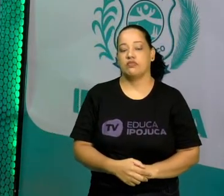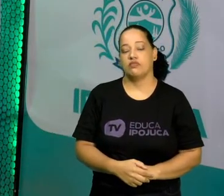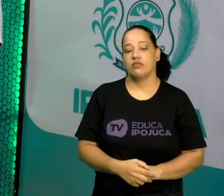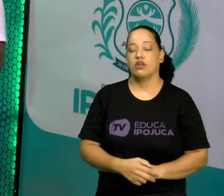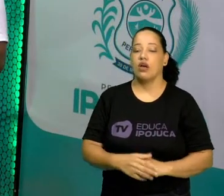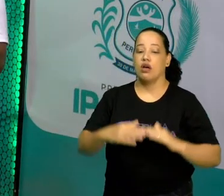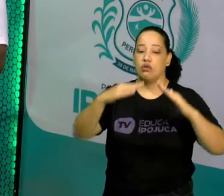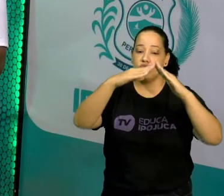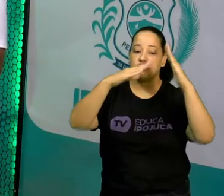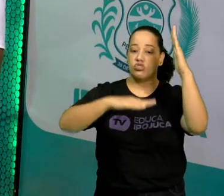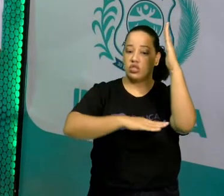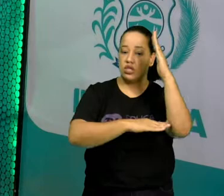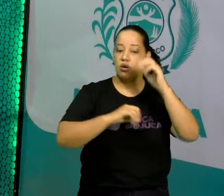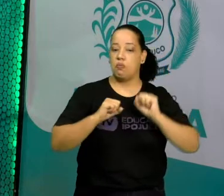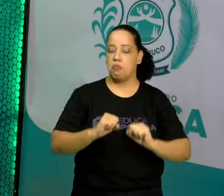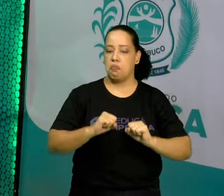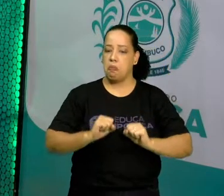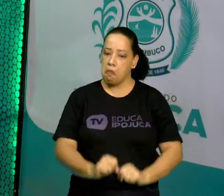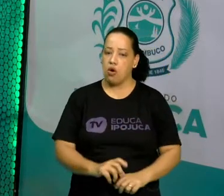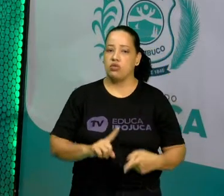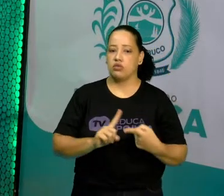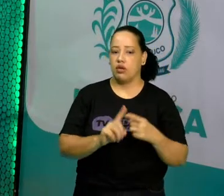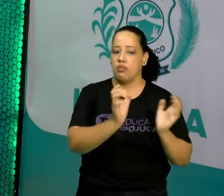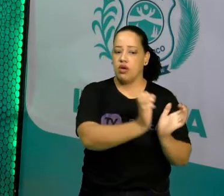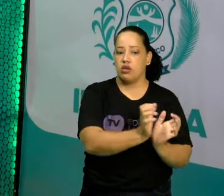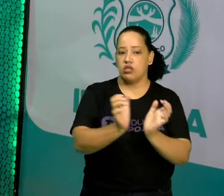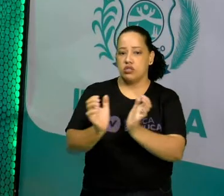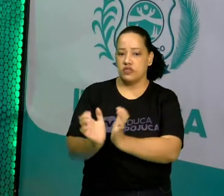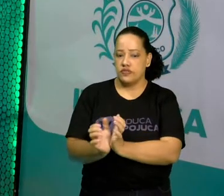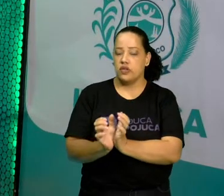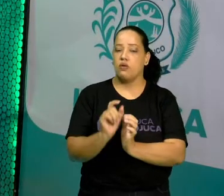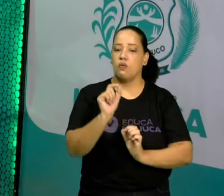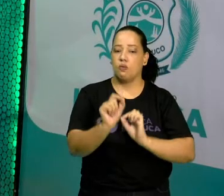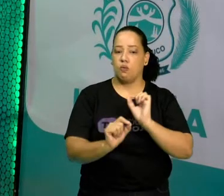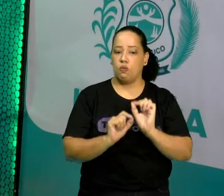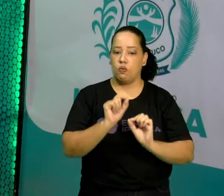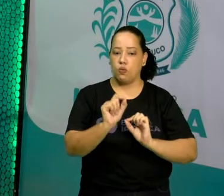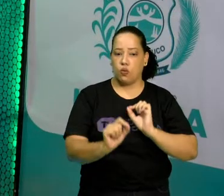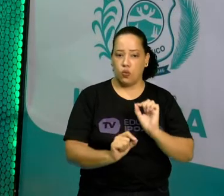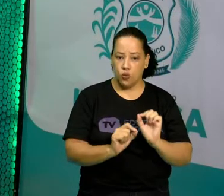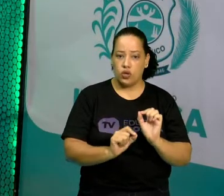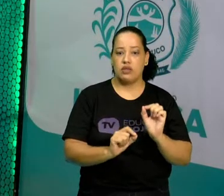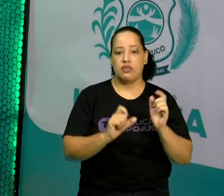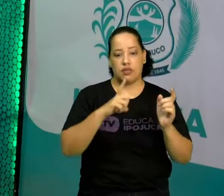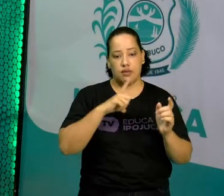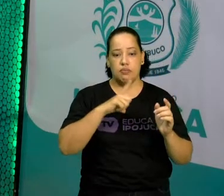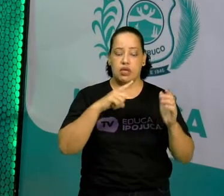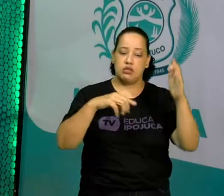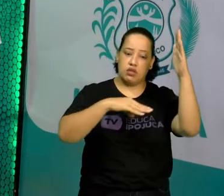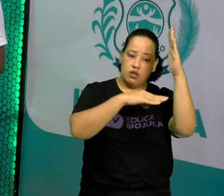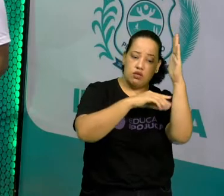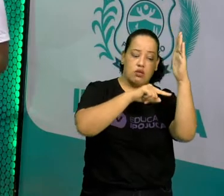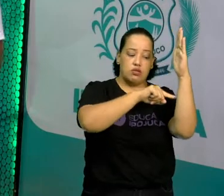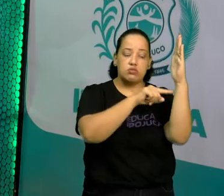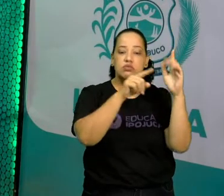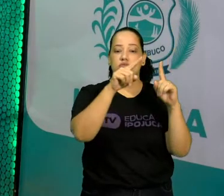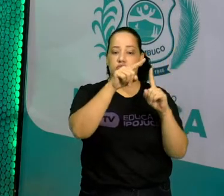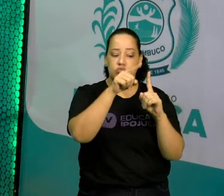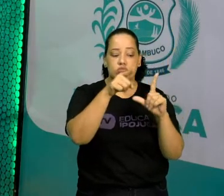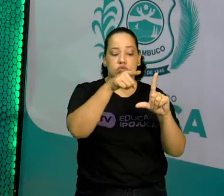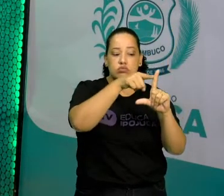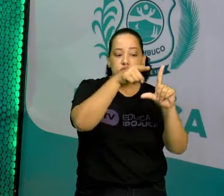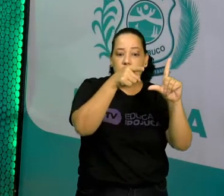e os triângulos também pode ser classificado quando a medida dos seus ângulos Olá